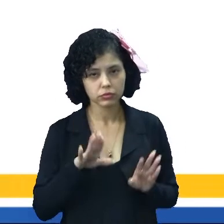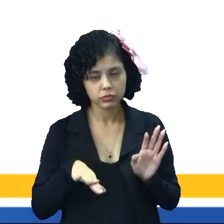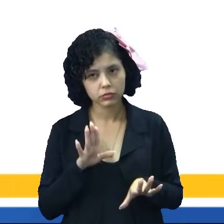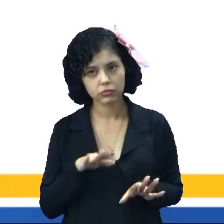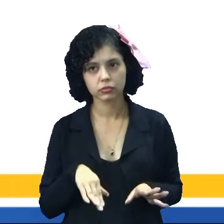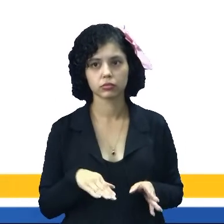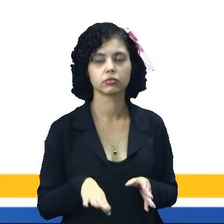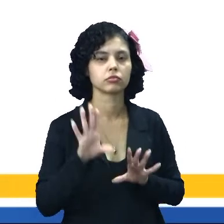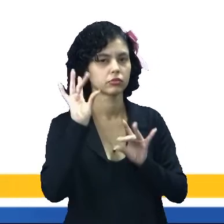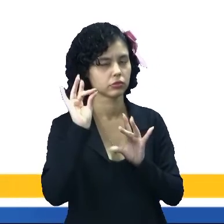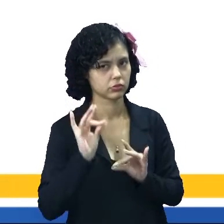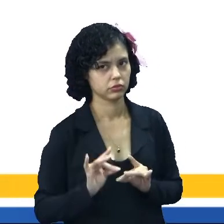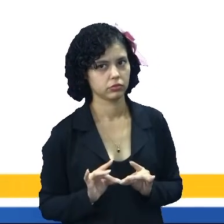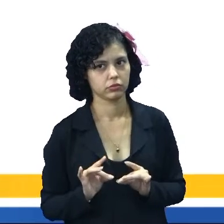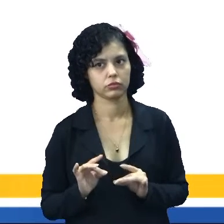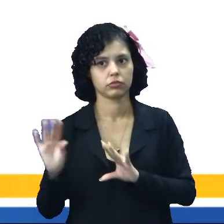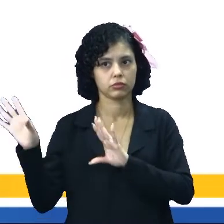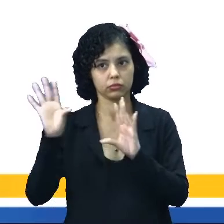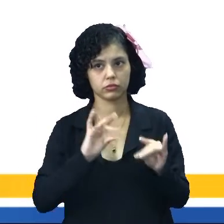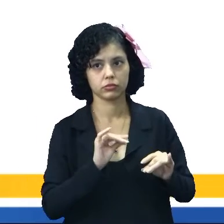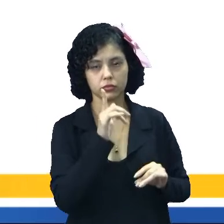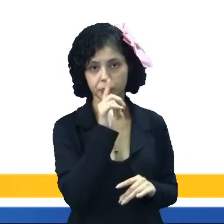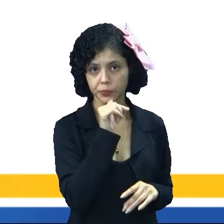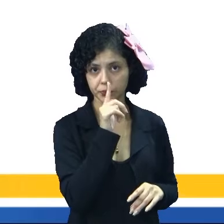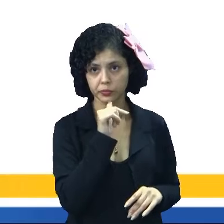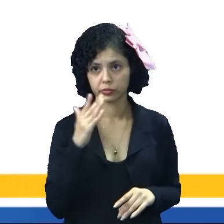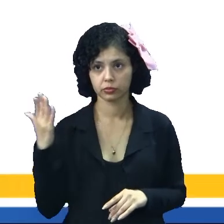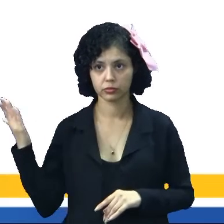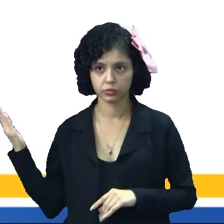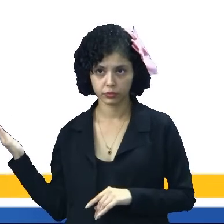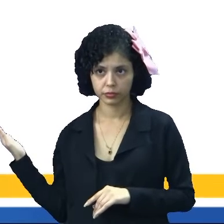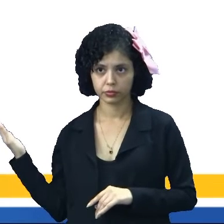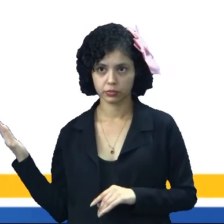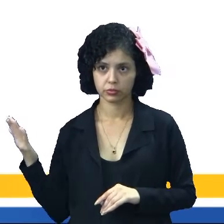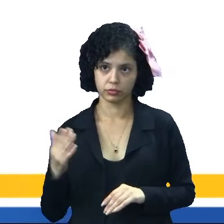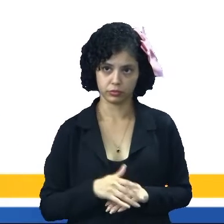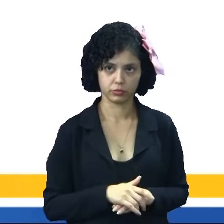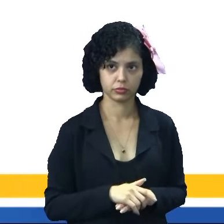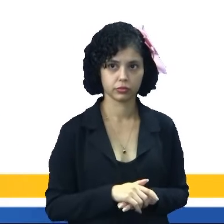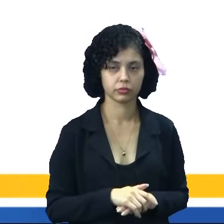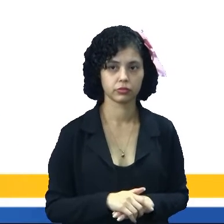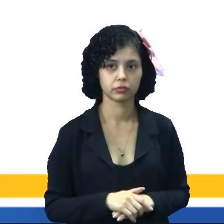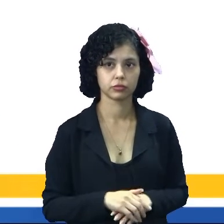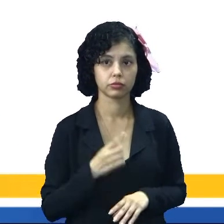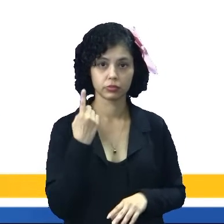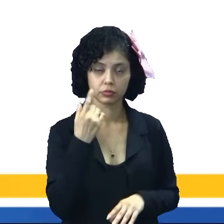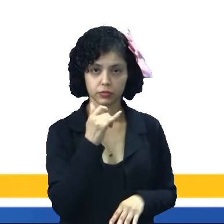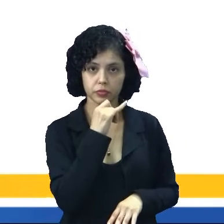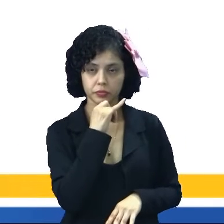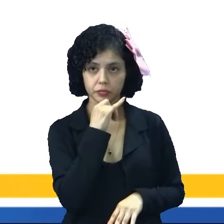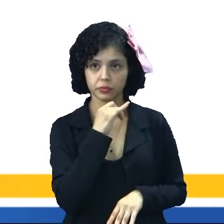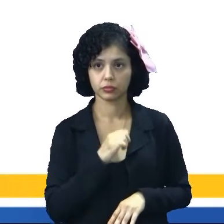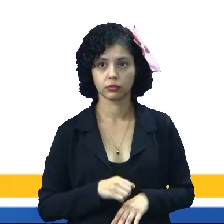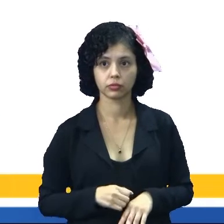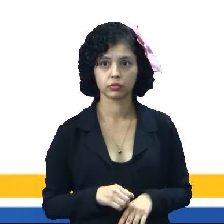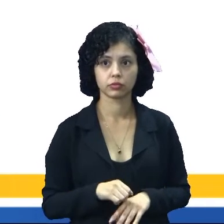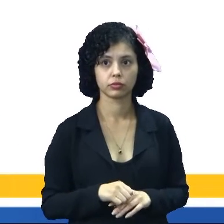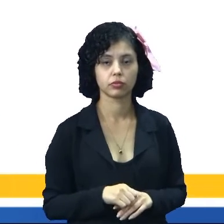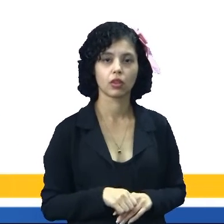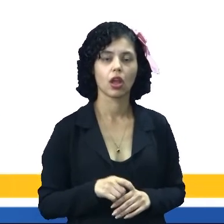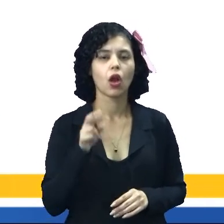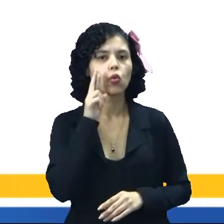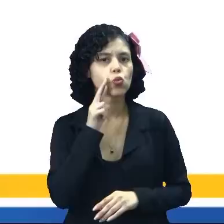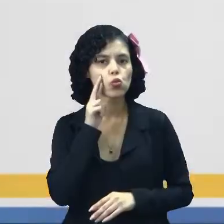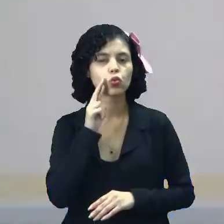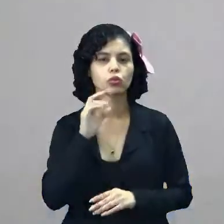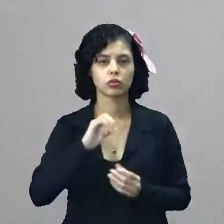vezes fazer alguns testes através de líquidos que são indicadores de ácido base. Um desses exemplos é o repolho roxo.